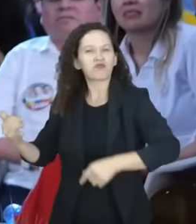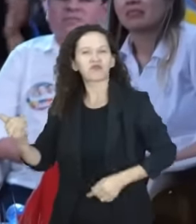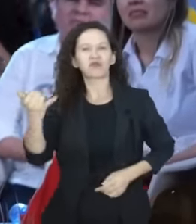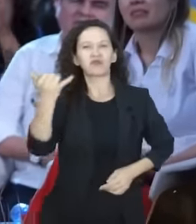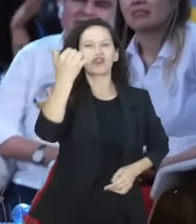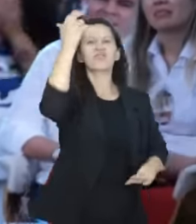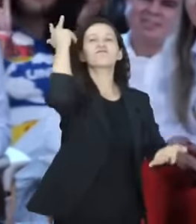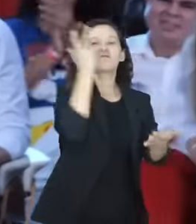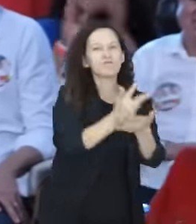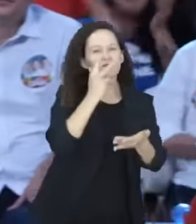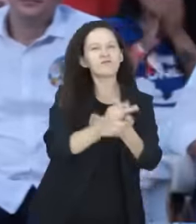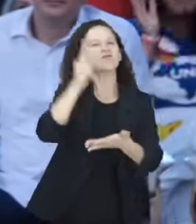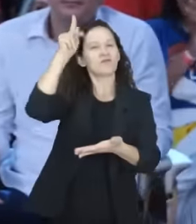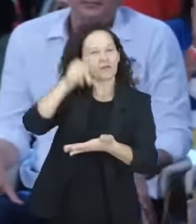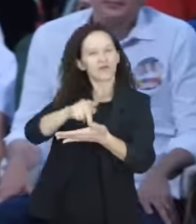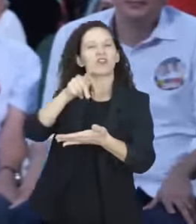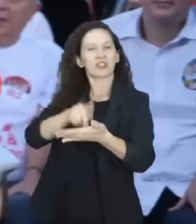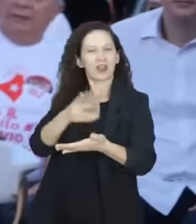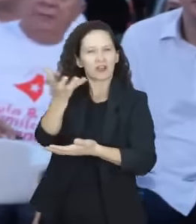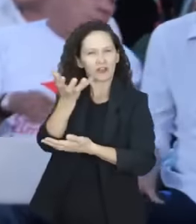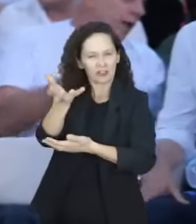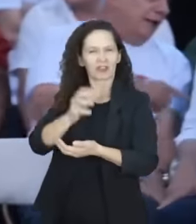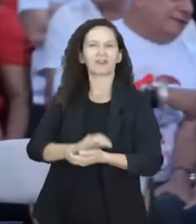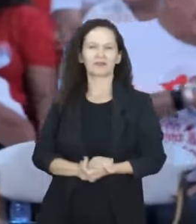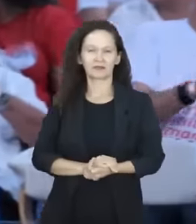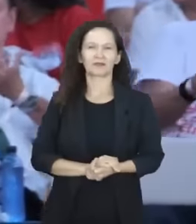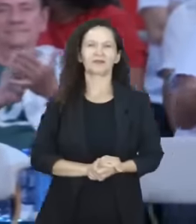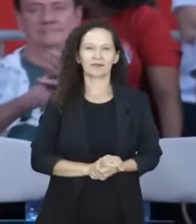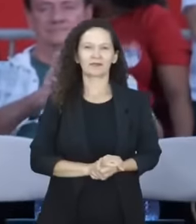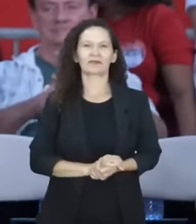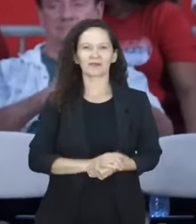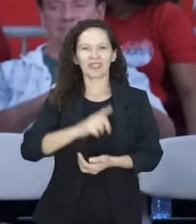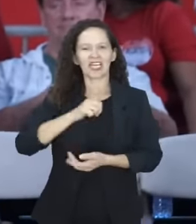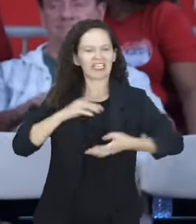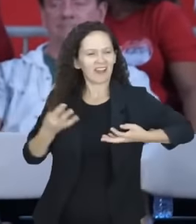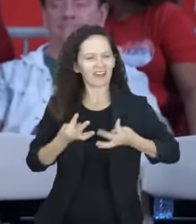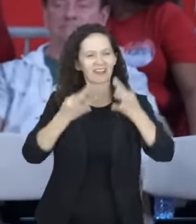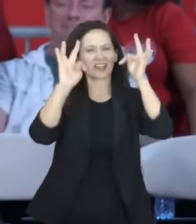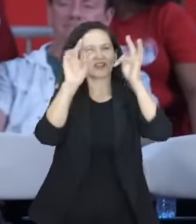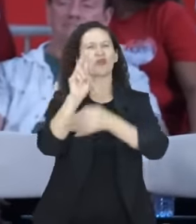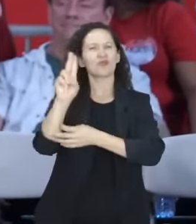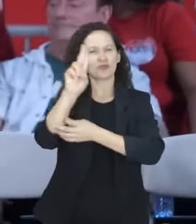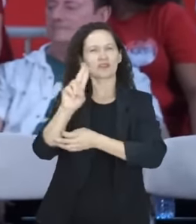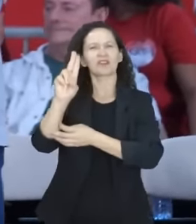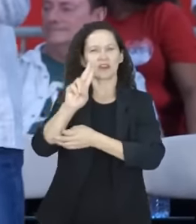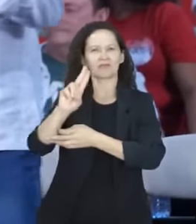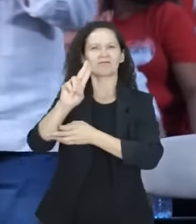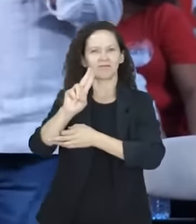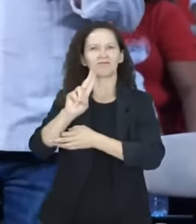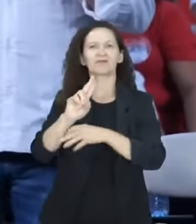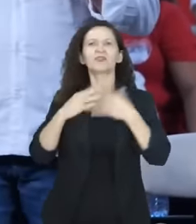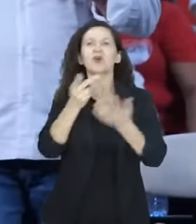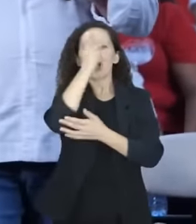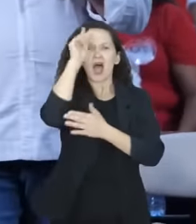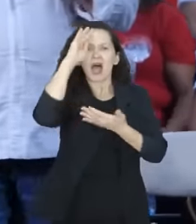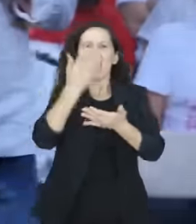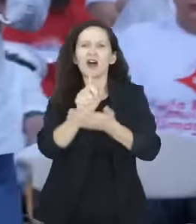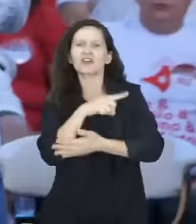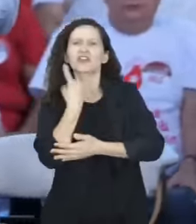desfrutar a tecnologia que a humanidade inventou. Quem é que acha que a gente não gosta de coisa